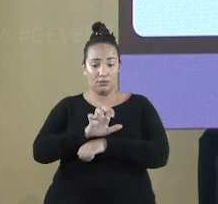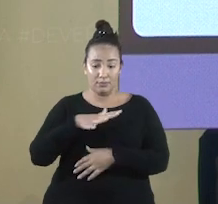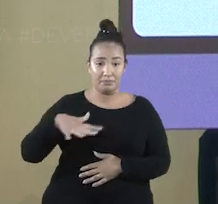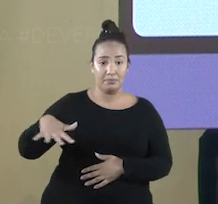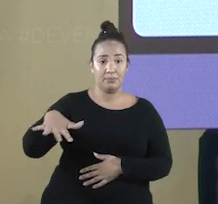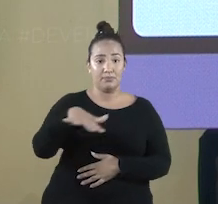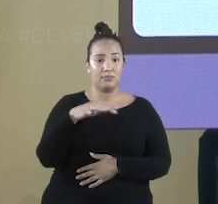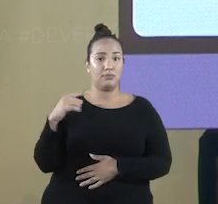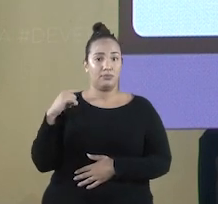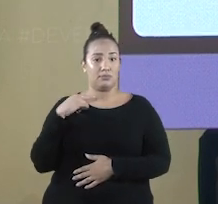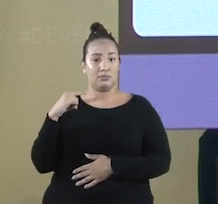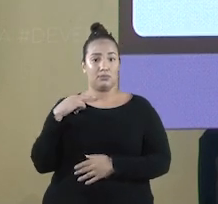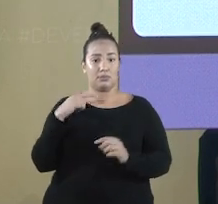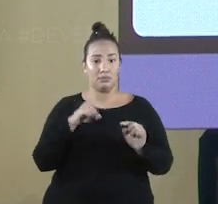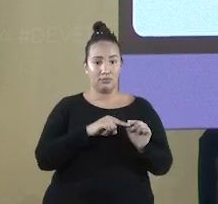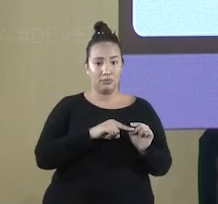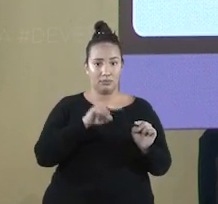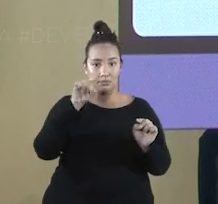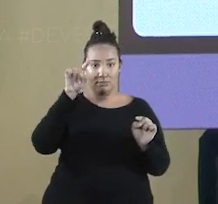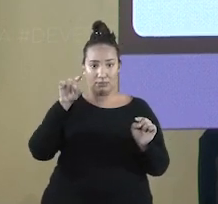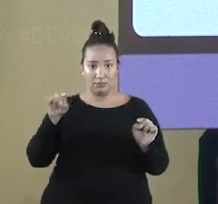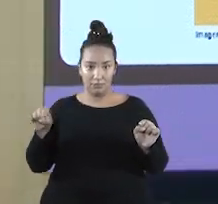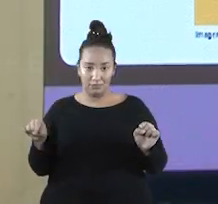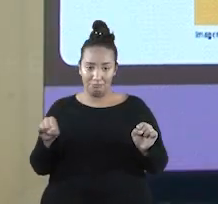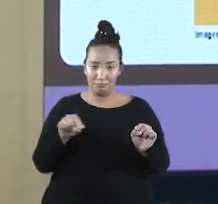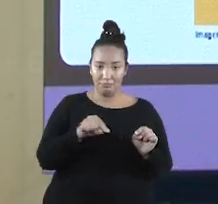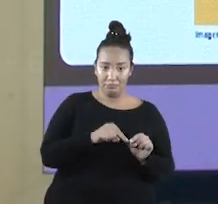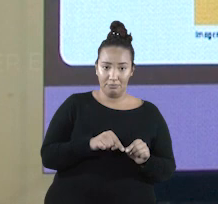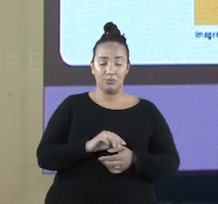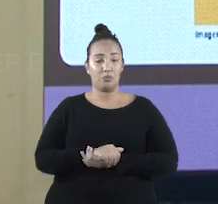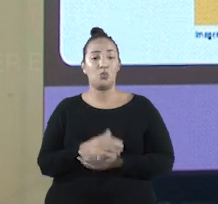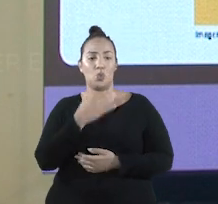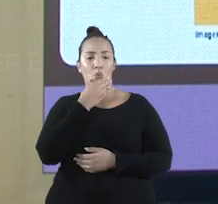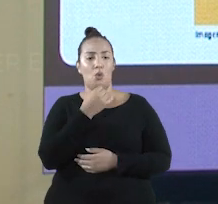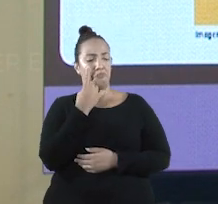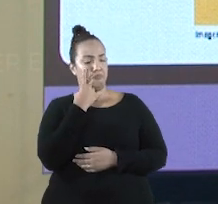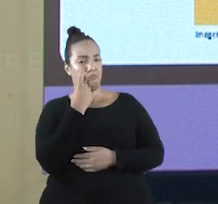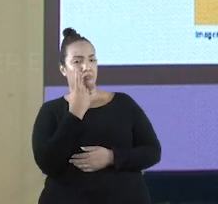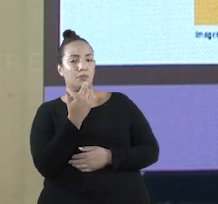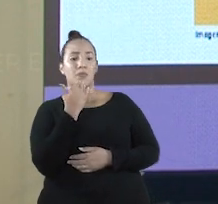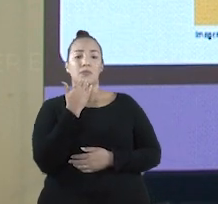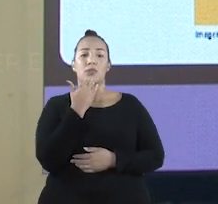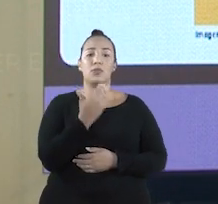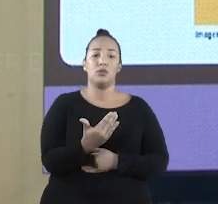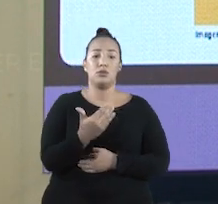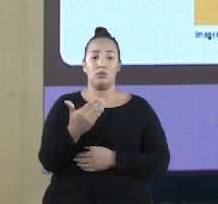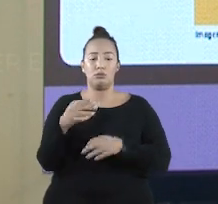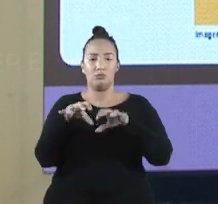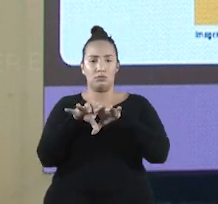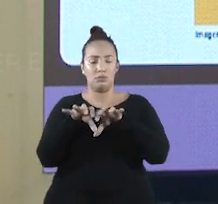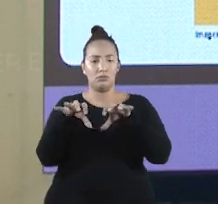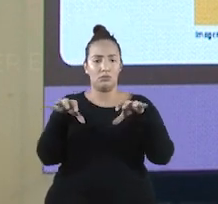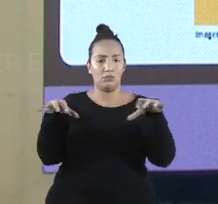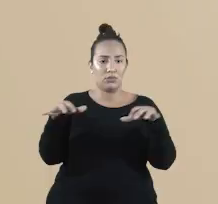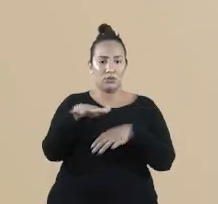que possui a forma de um triângulo retângulo. Um comprador interessado pediu que Paulo dividisse